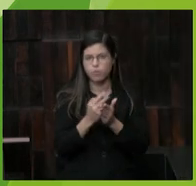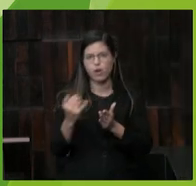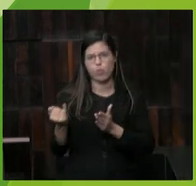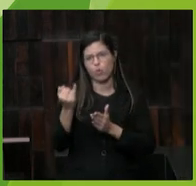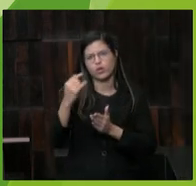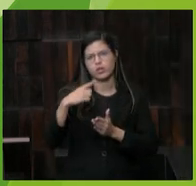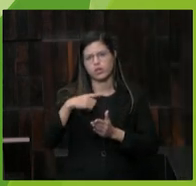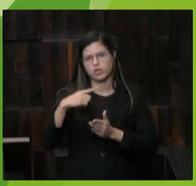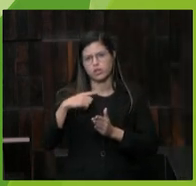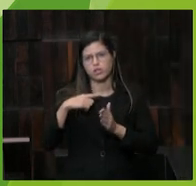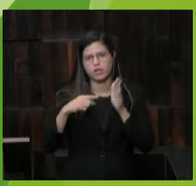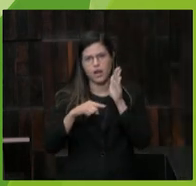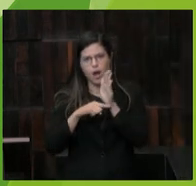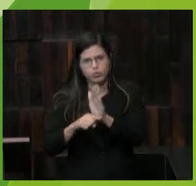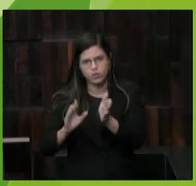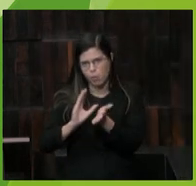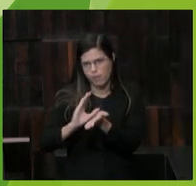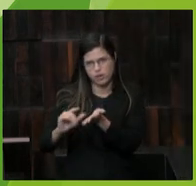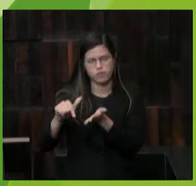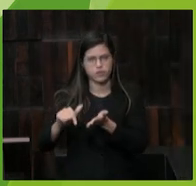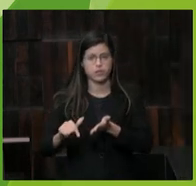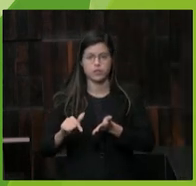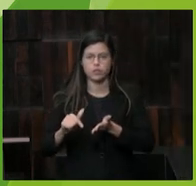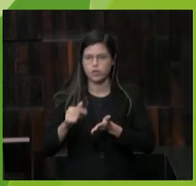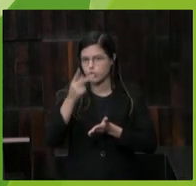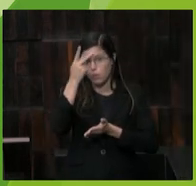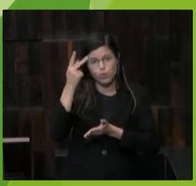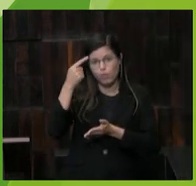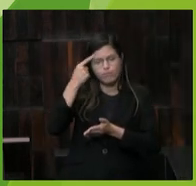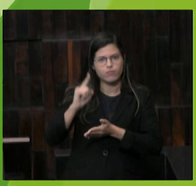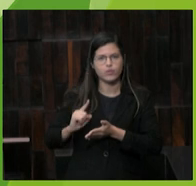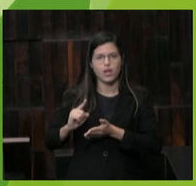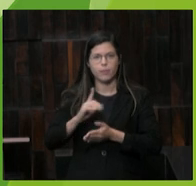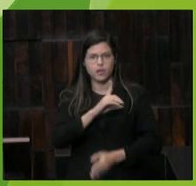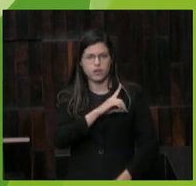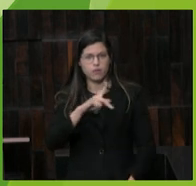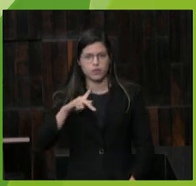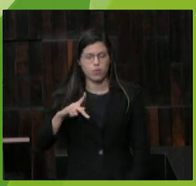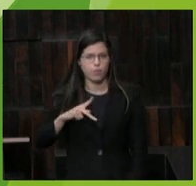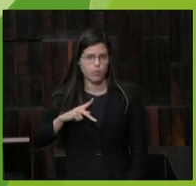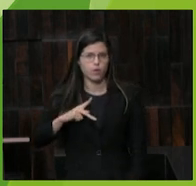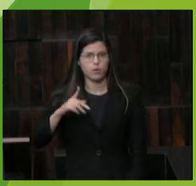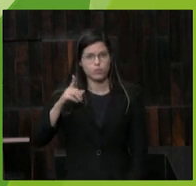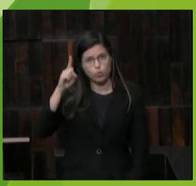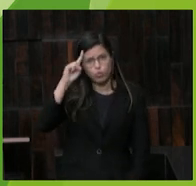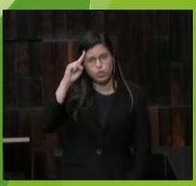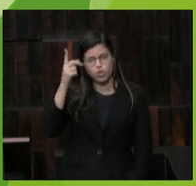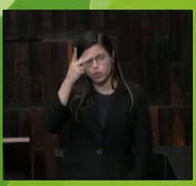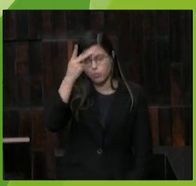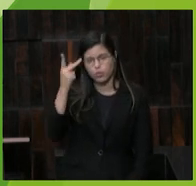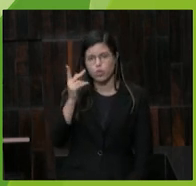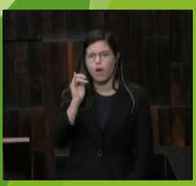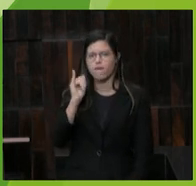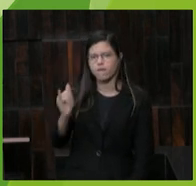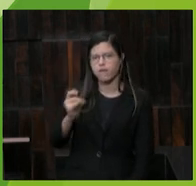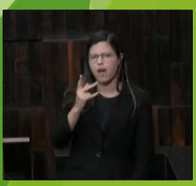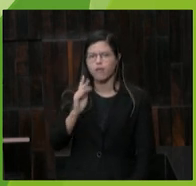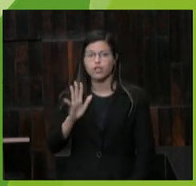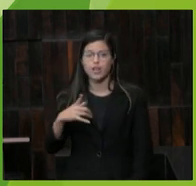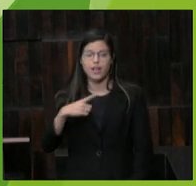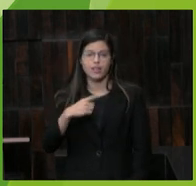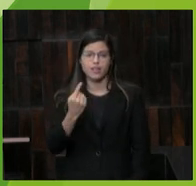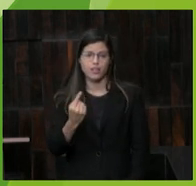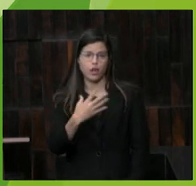uma pessoa. E pouca gente sabe disso, tá? Na Defensoria Pública, diariamente, as pessoas falam para mim, mas eu já tenho o LOAS de um filho